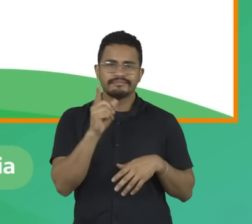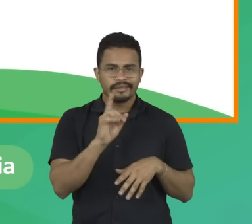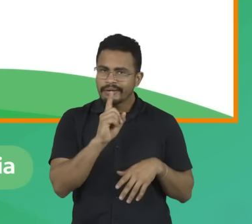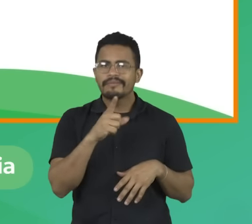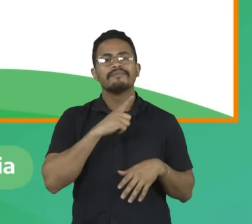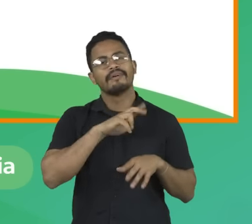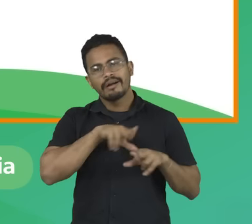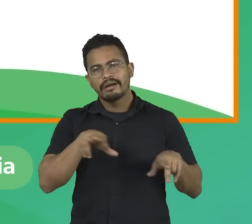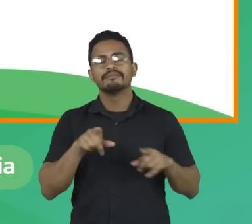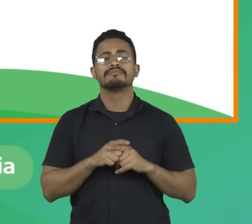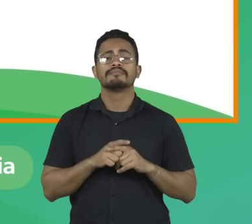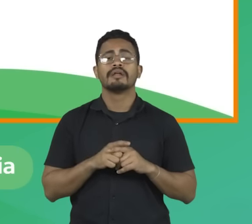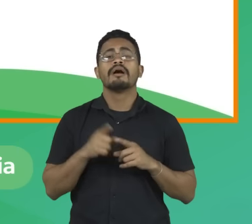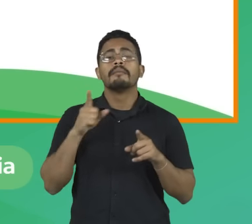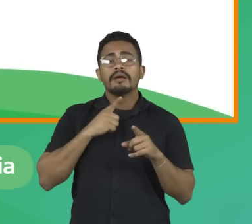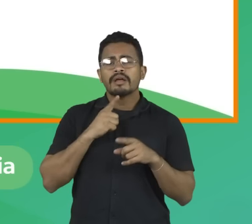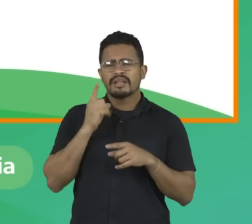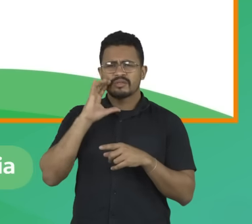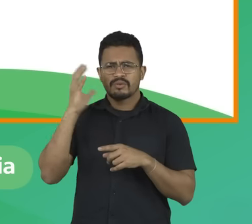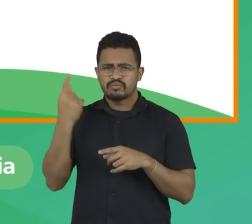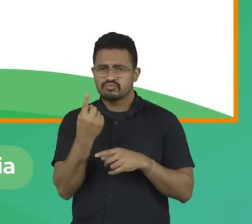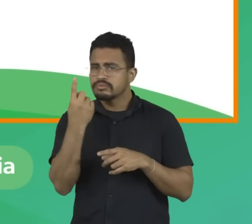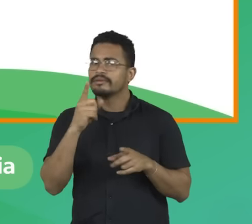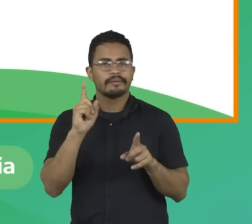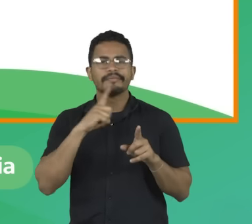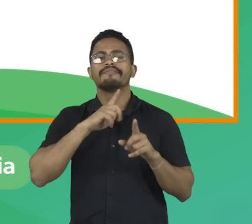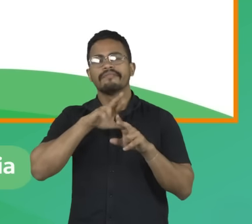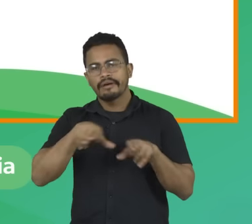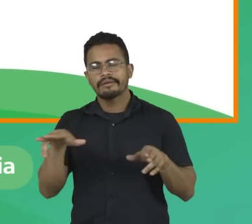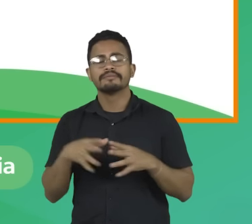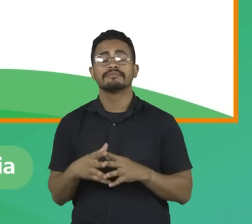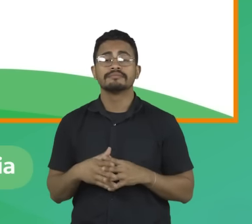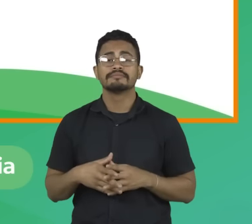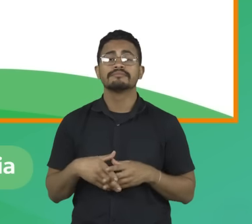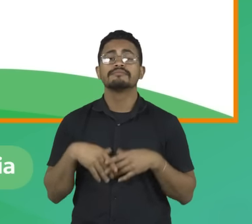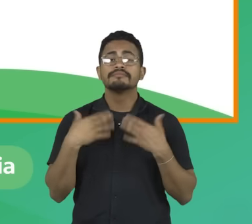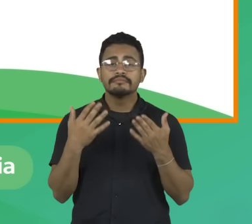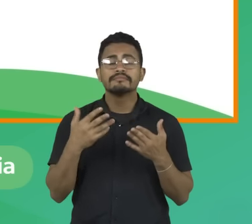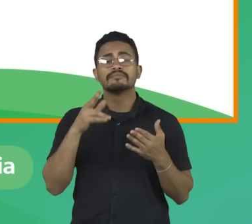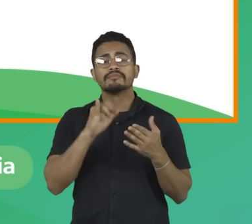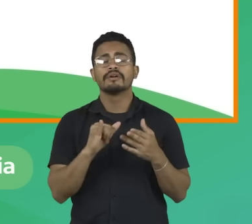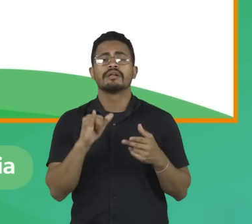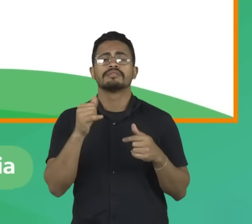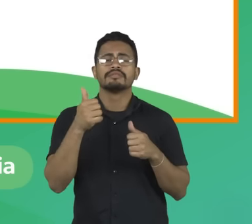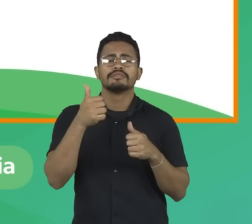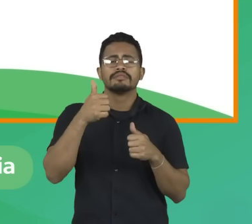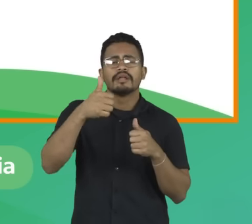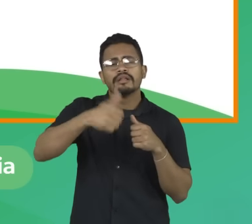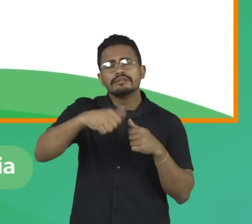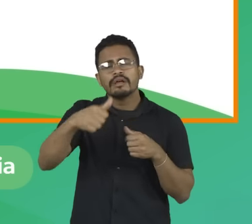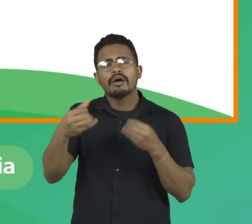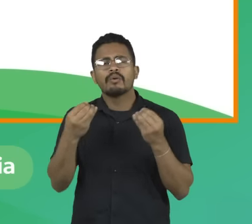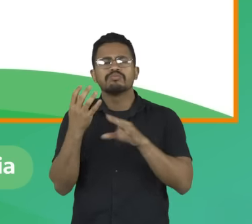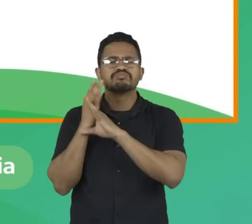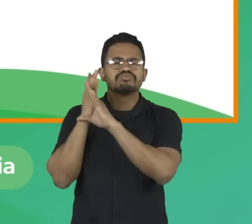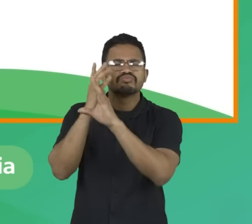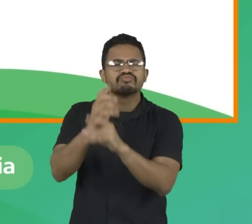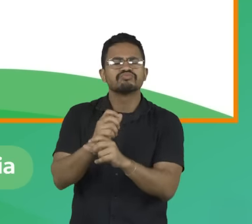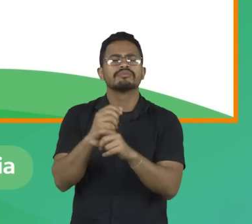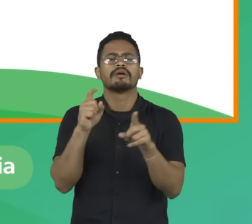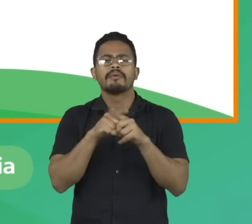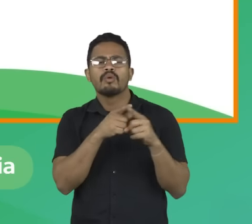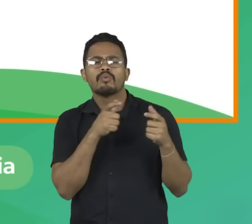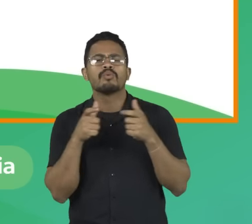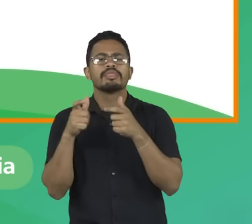ele tem várias causas que contribuem para o problema como um todo. E é preciso analisar suas origens históricas e geográficas para entender essa conexão.